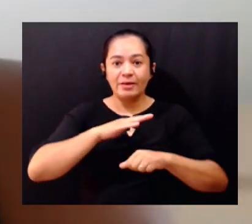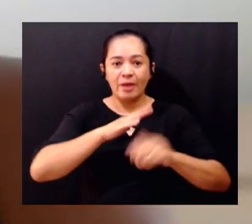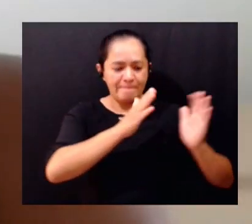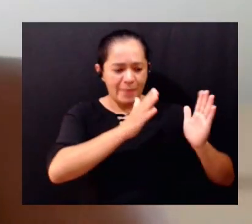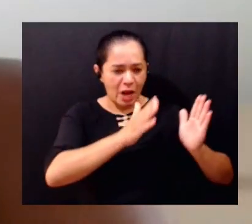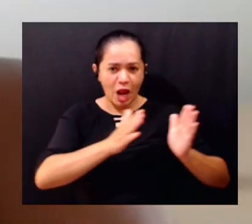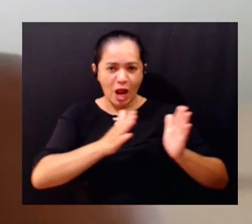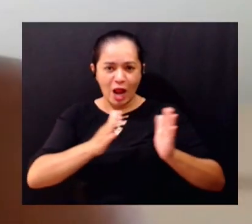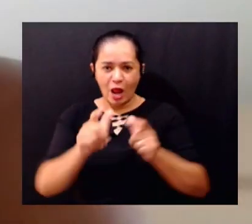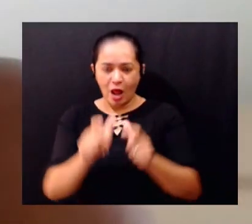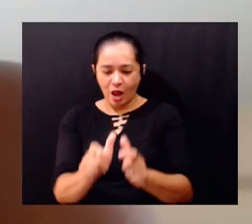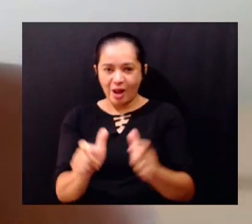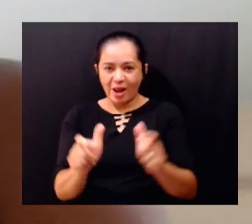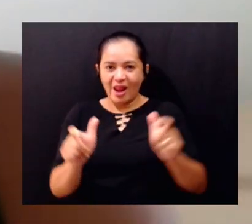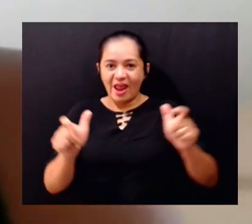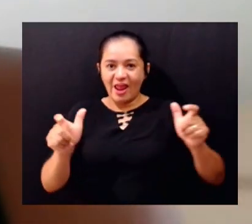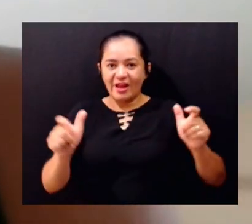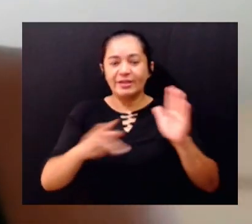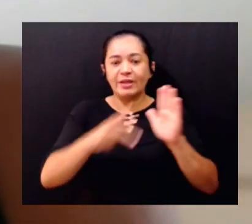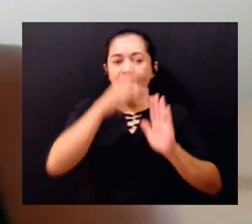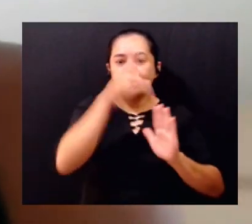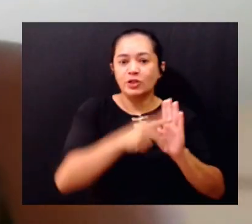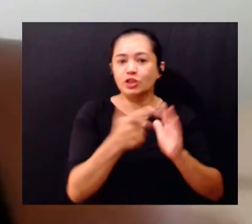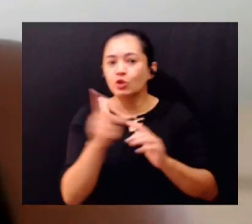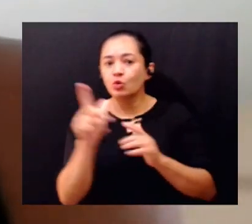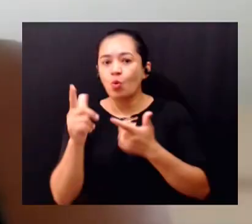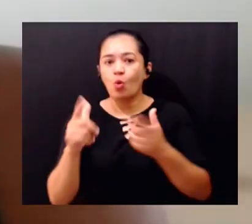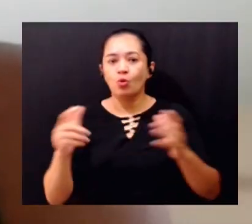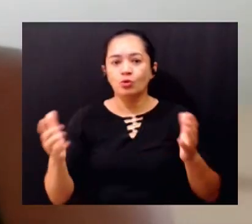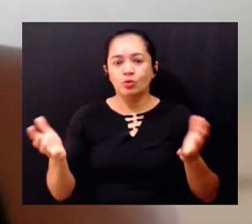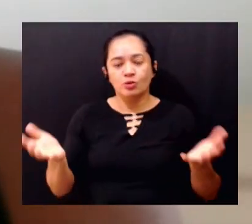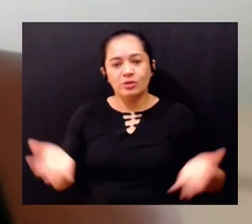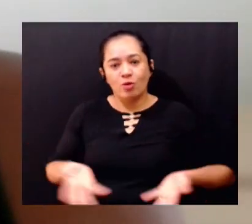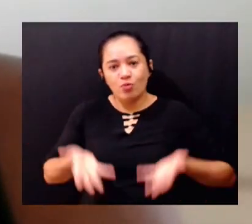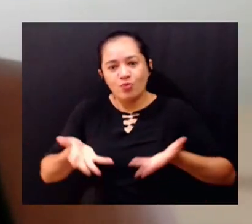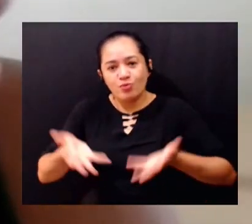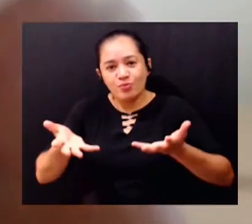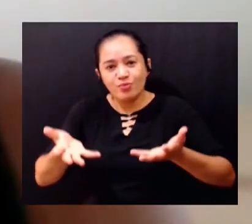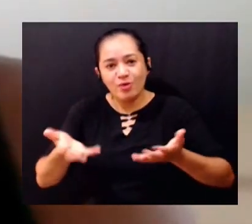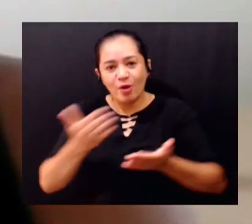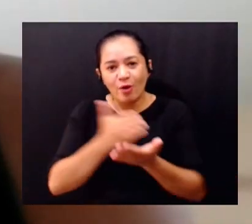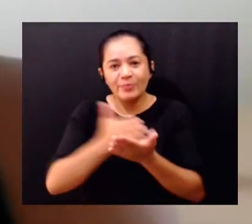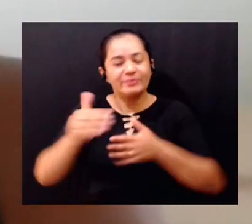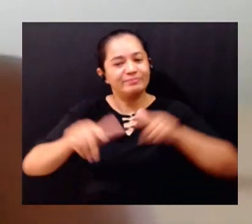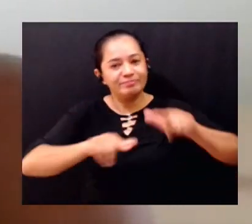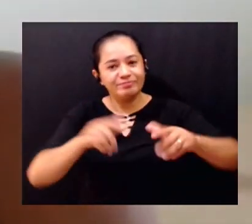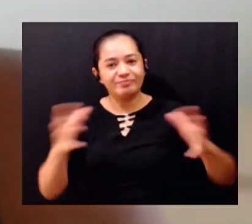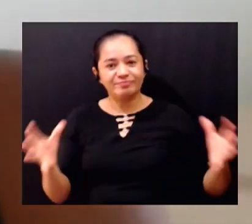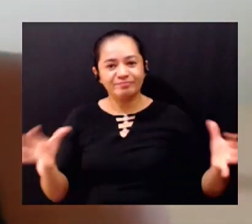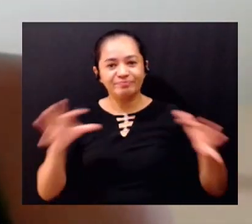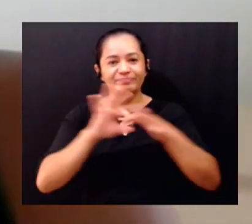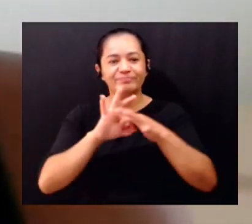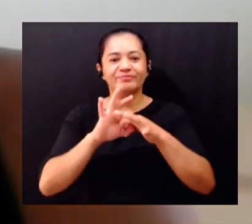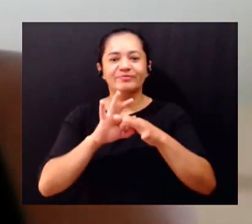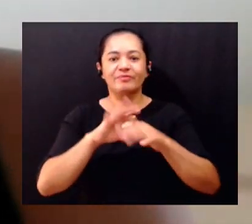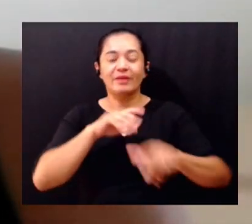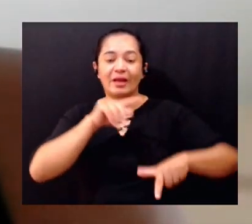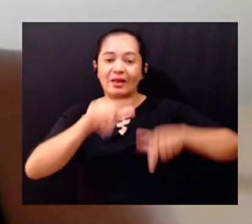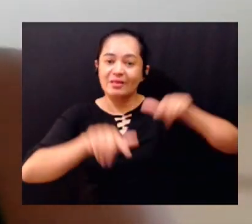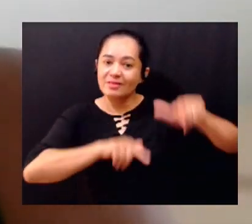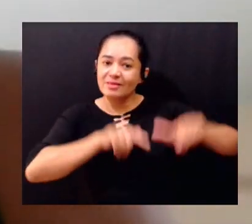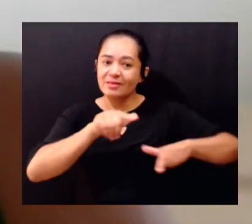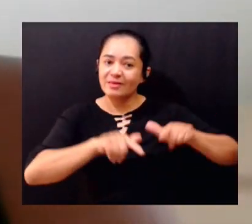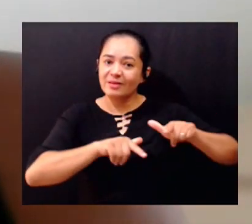outros projetos, revistas em quadrinhos, e tudo é interessante. Na verdade, trabalhar numa redação é muito